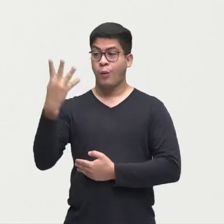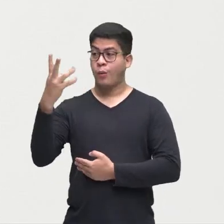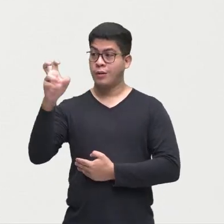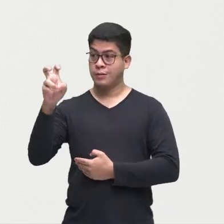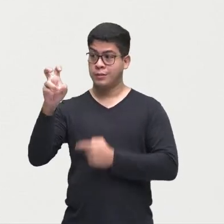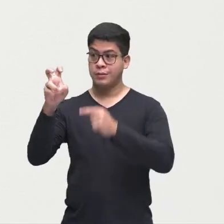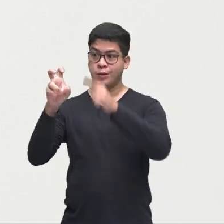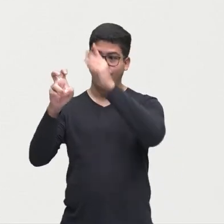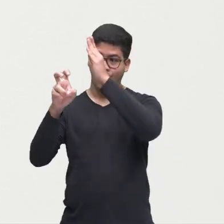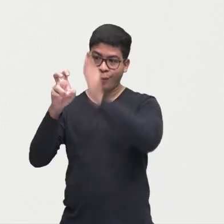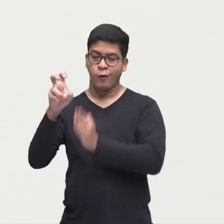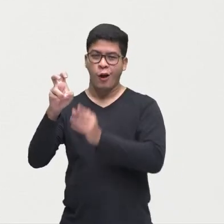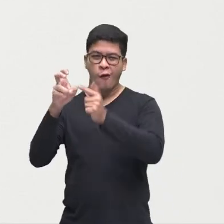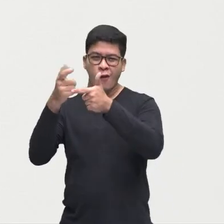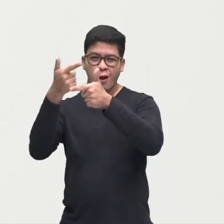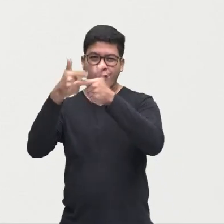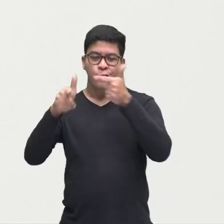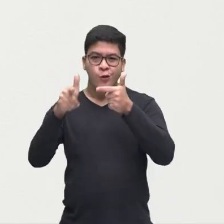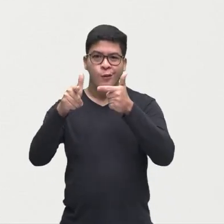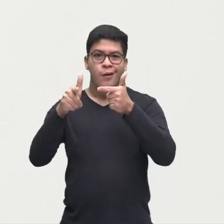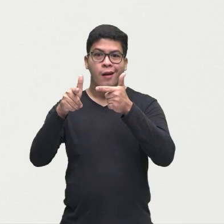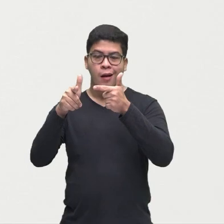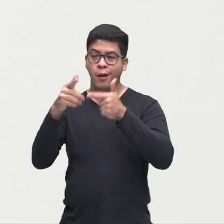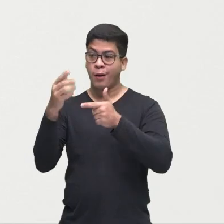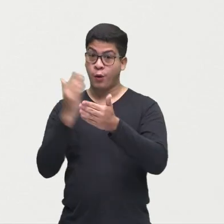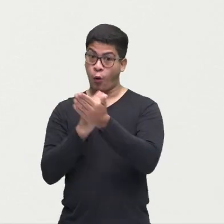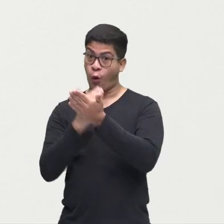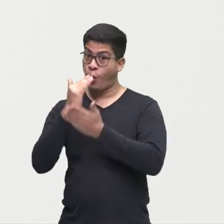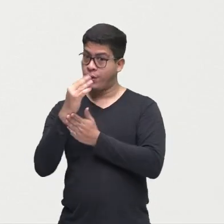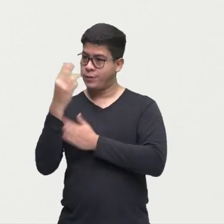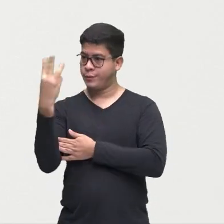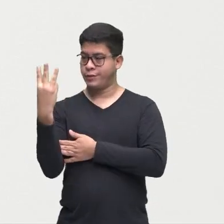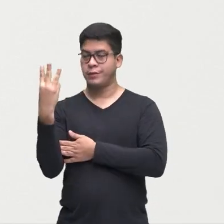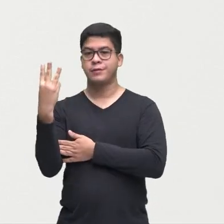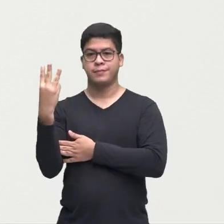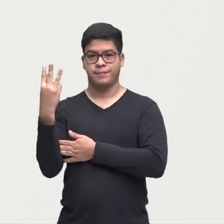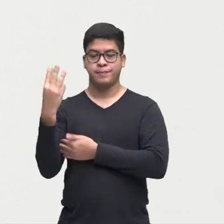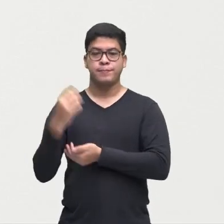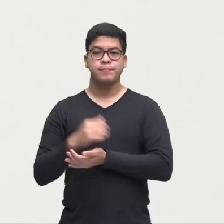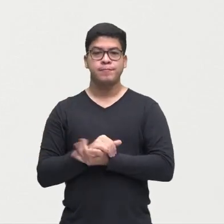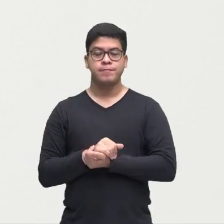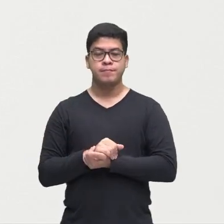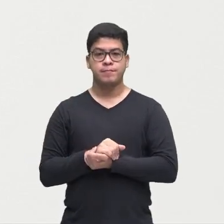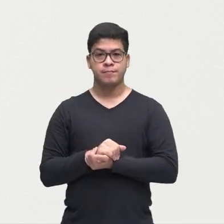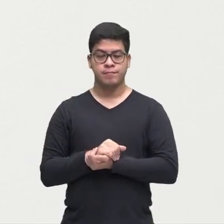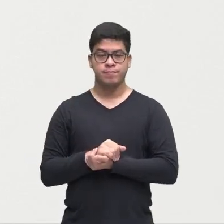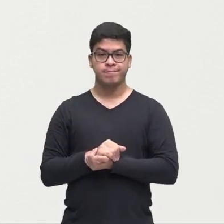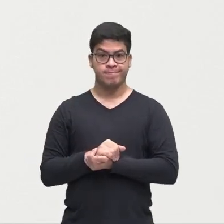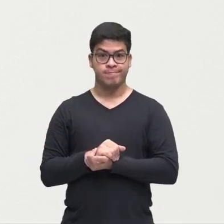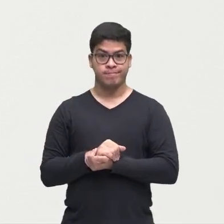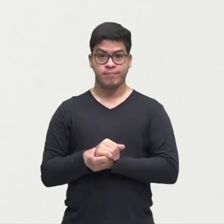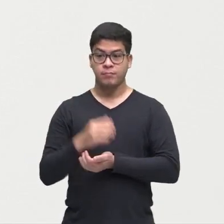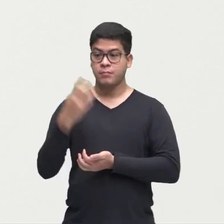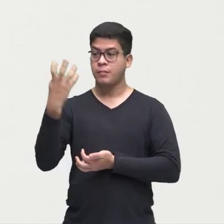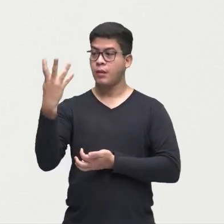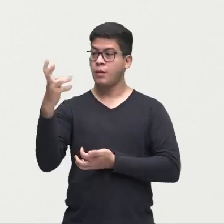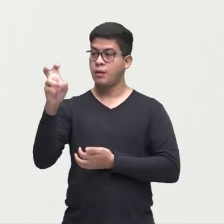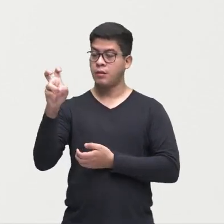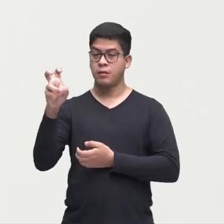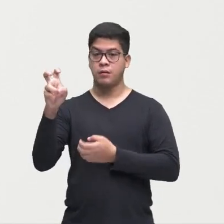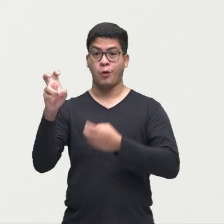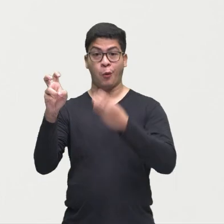fatores primos, tá? Vou começar com o 3, porque 2 não dá para dividir, né? 45 dividido por 3 aqui vai